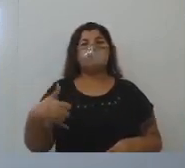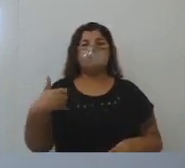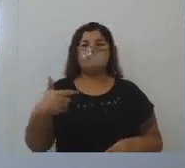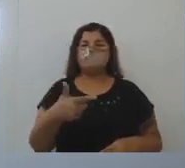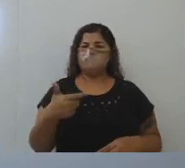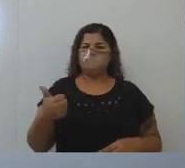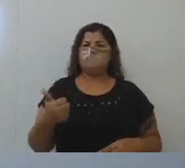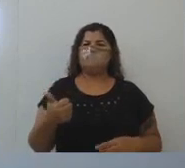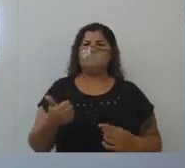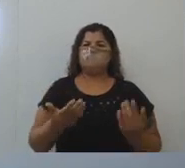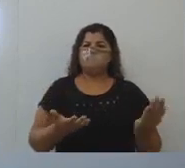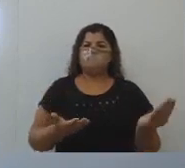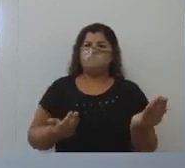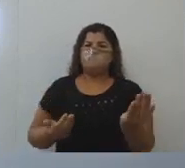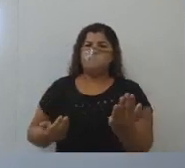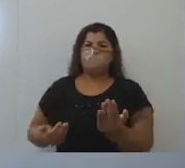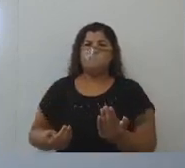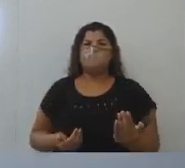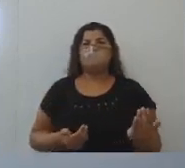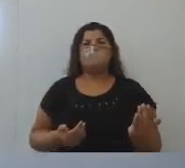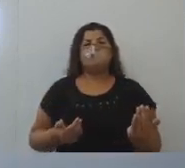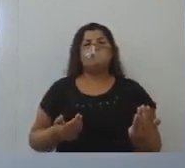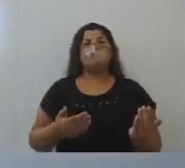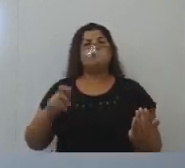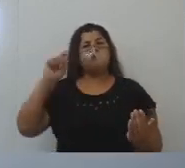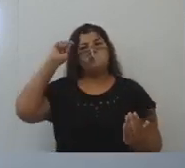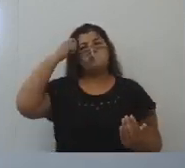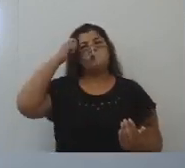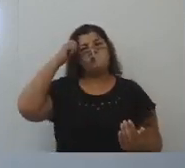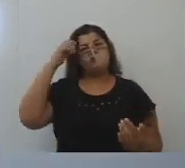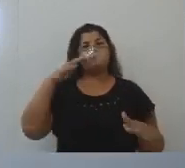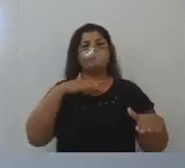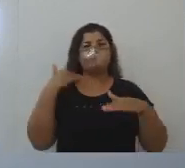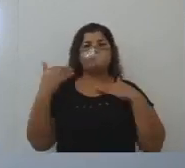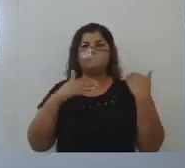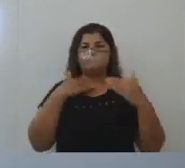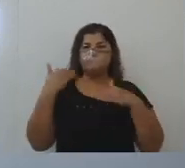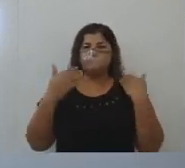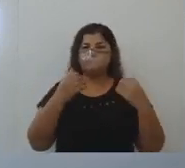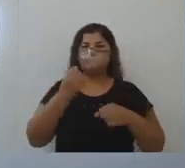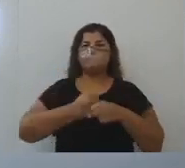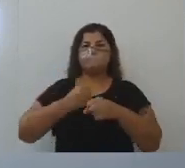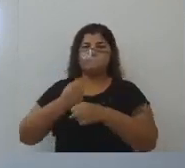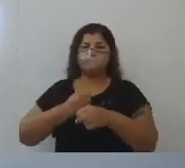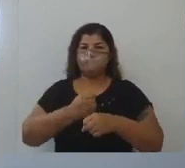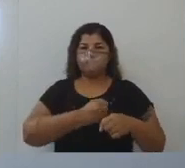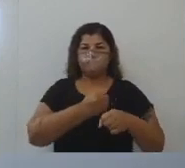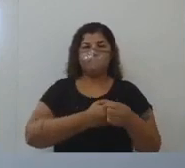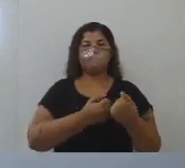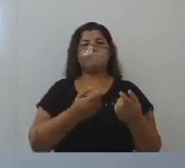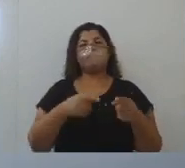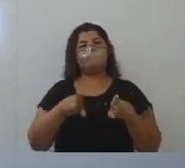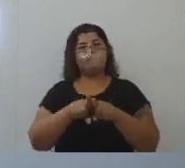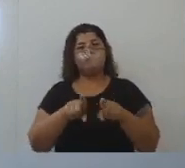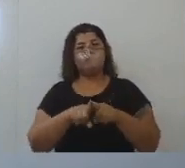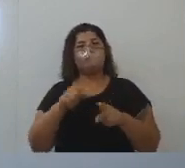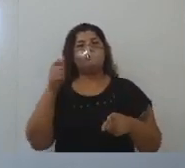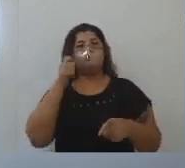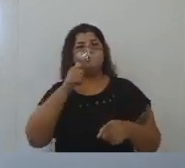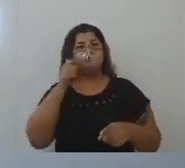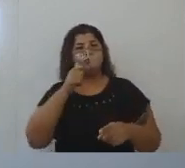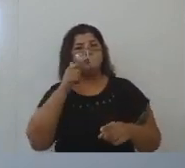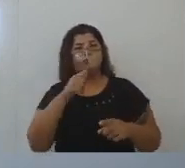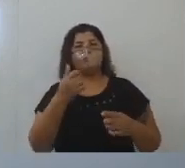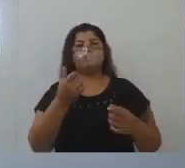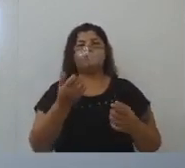os jovens estão tendo as suas vidas ceifadas. Vamos pensar, por exemplo, em mulheres